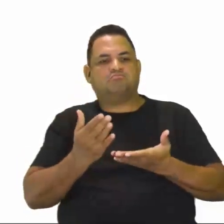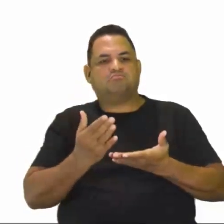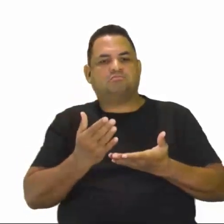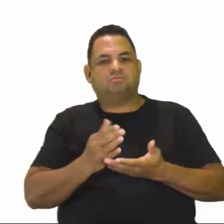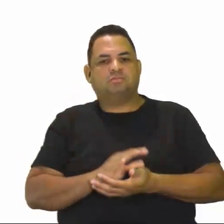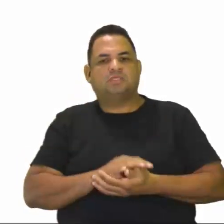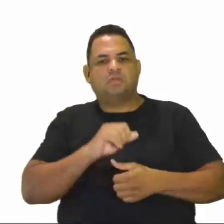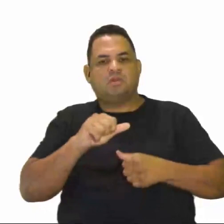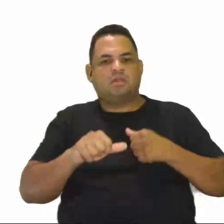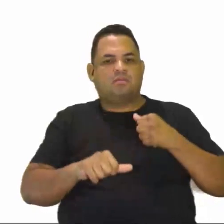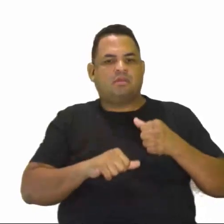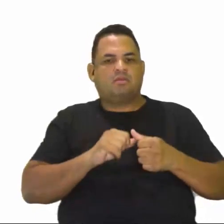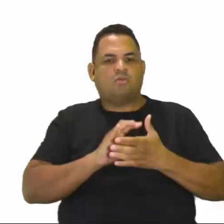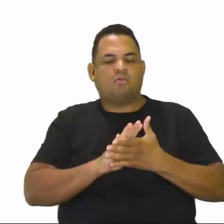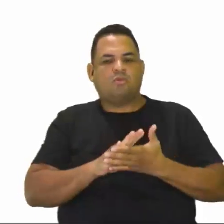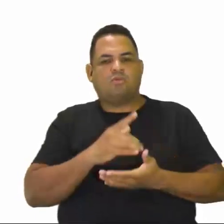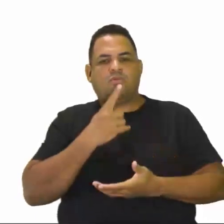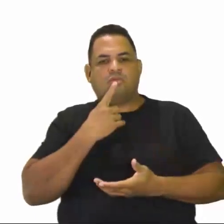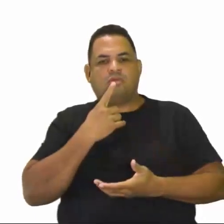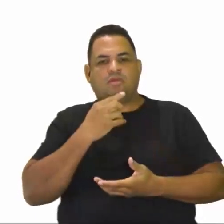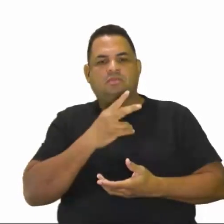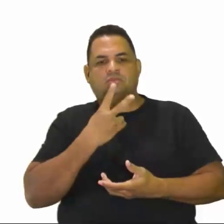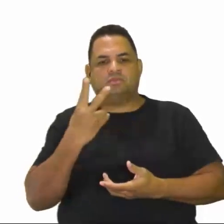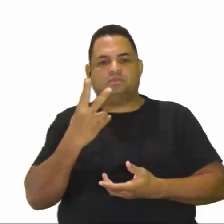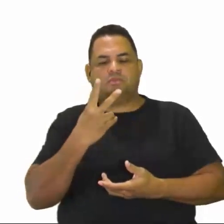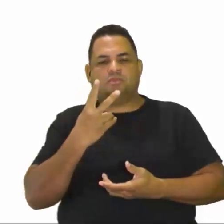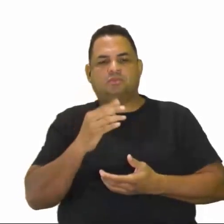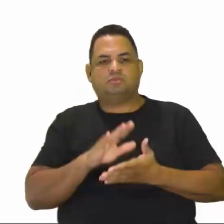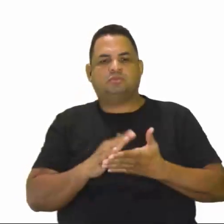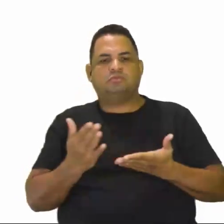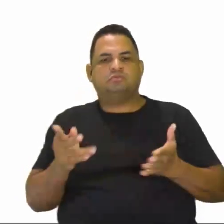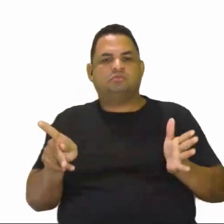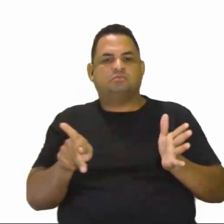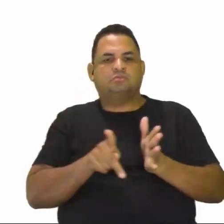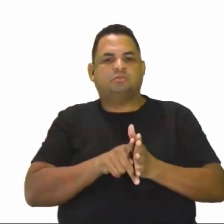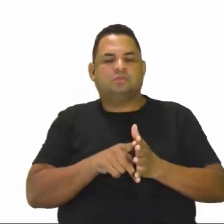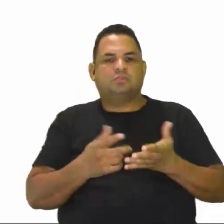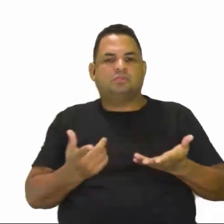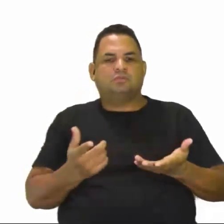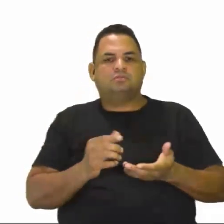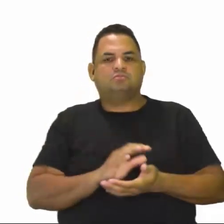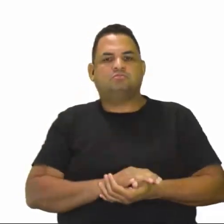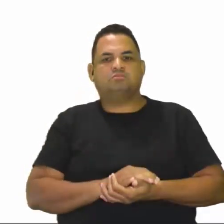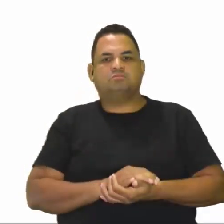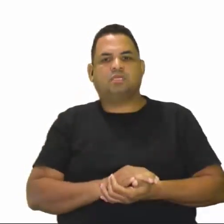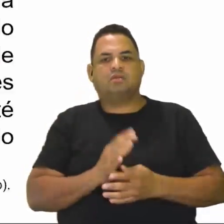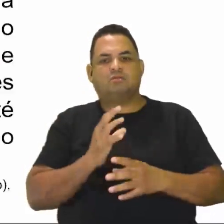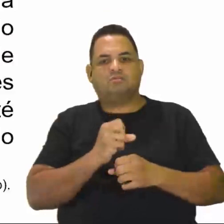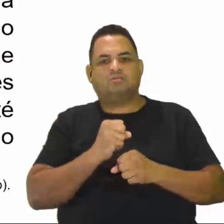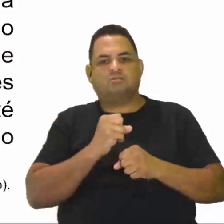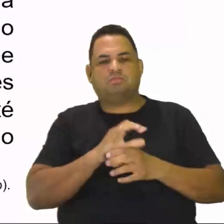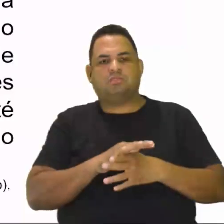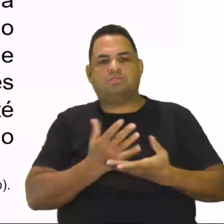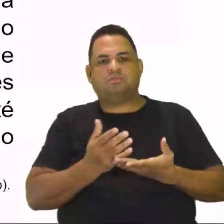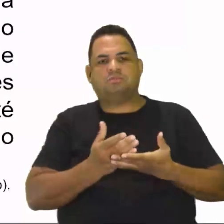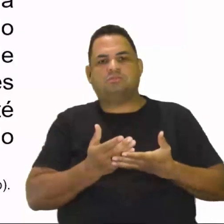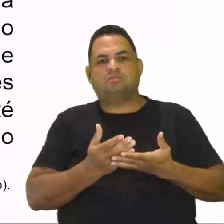ficaria vermelha. Por isso que esses são os dois indicadores próprios para resolver esse problema.